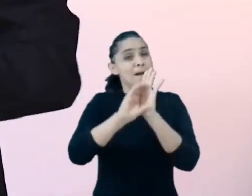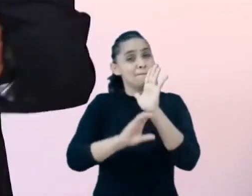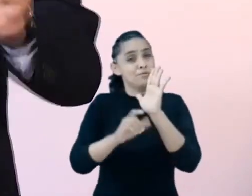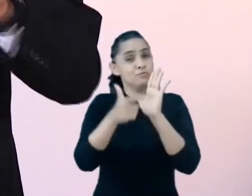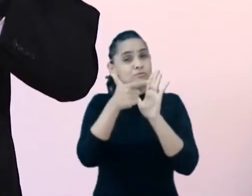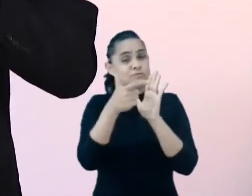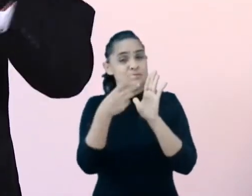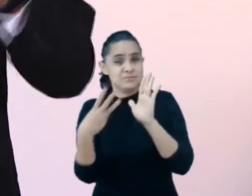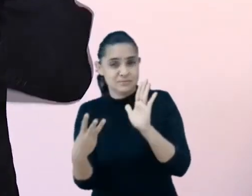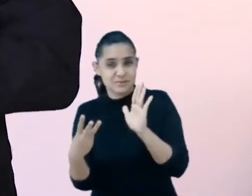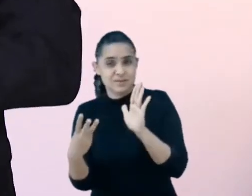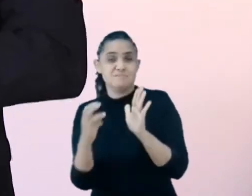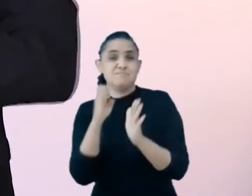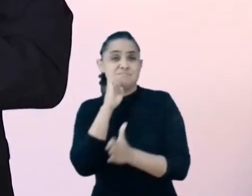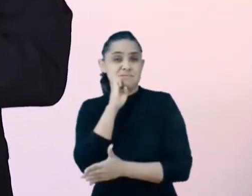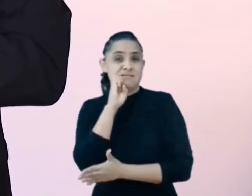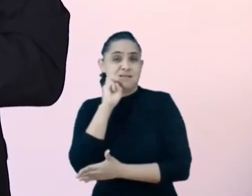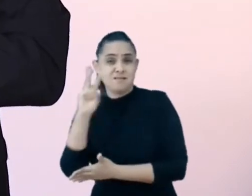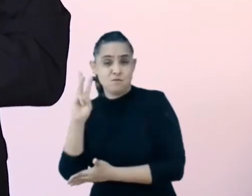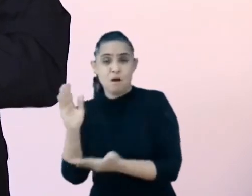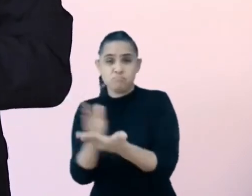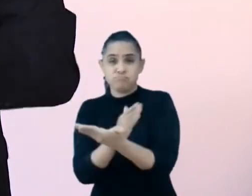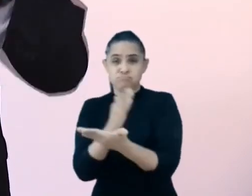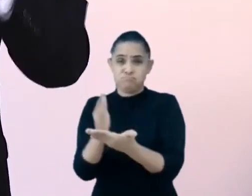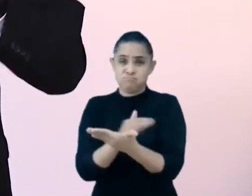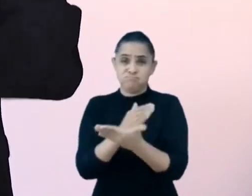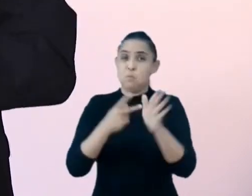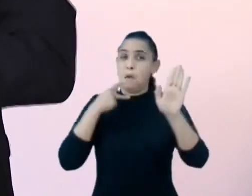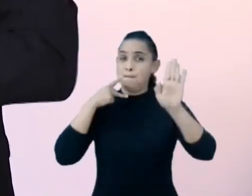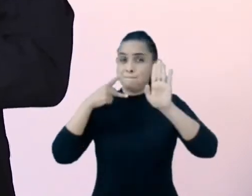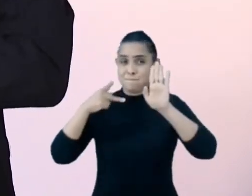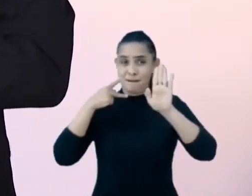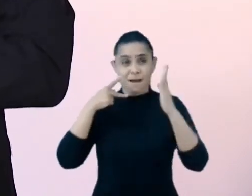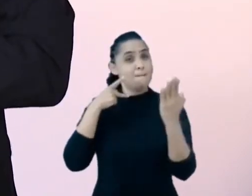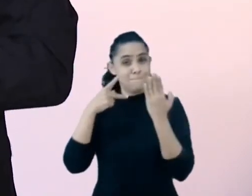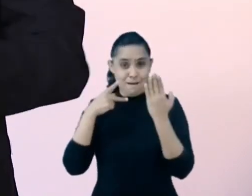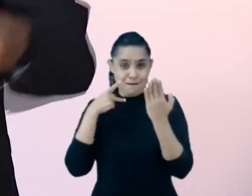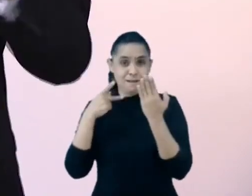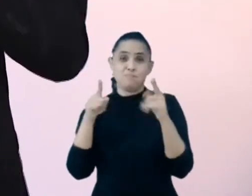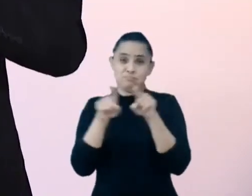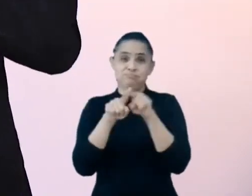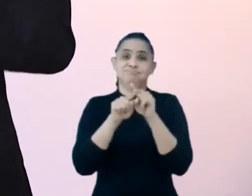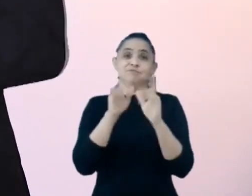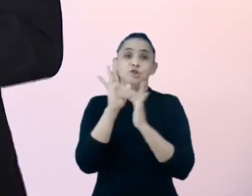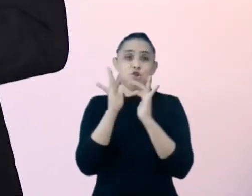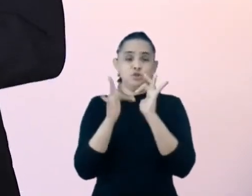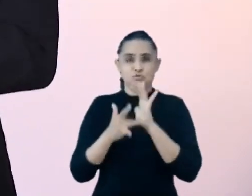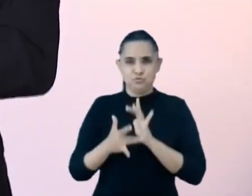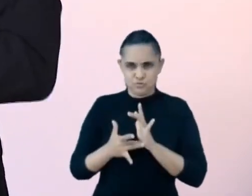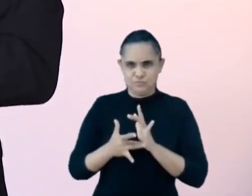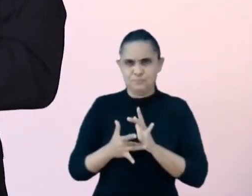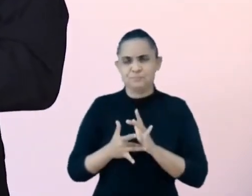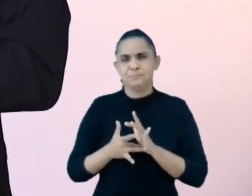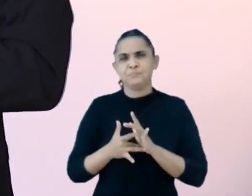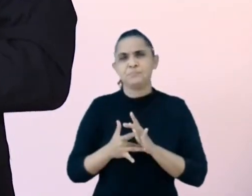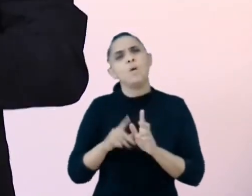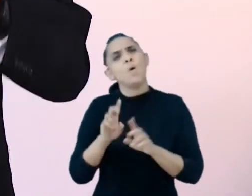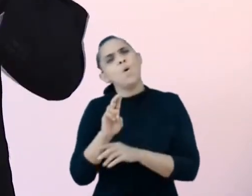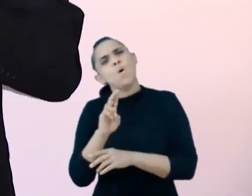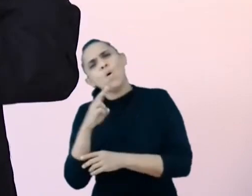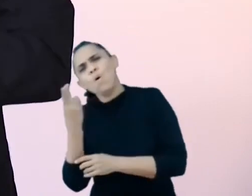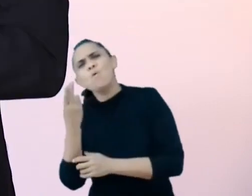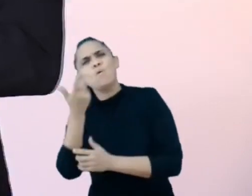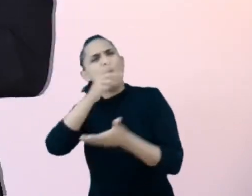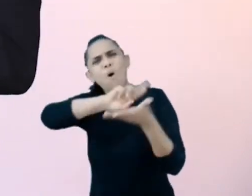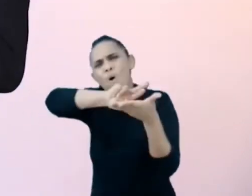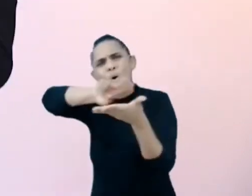Jesus. O nome do capítulo é A Verdadeira Riqueza, a partir da página 204. Ou capítulo 5 do livro Beneficência Social,